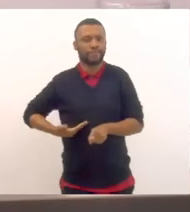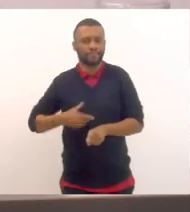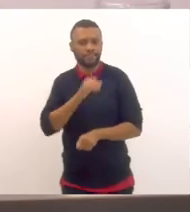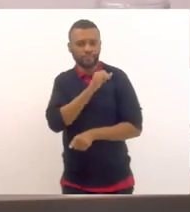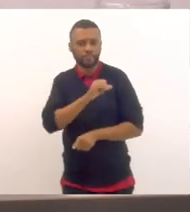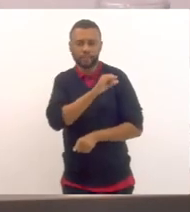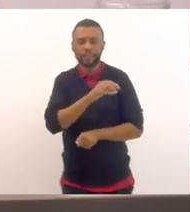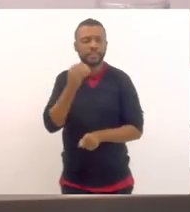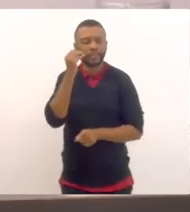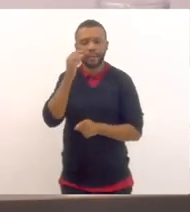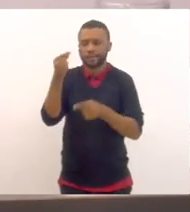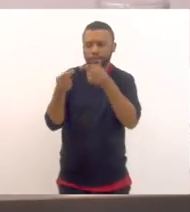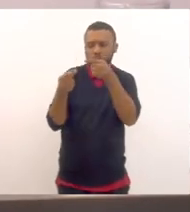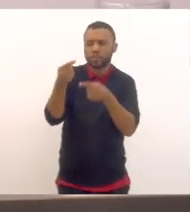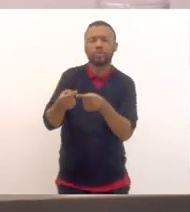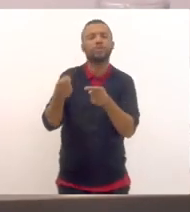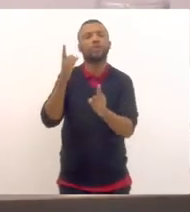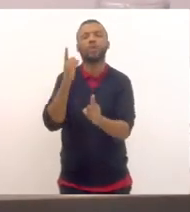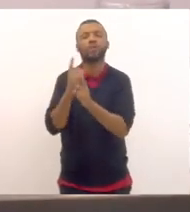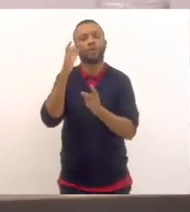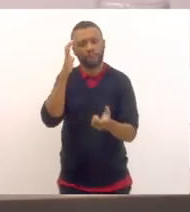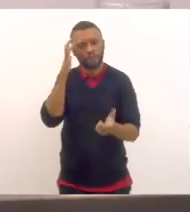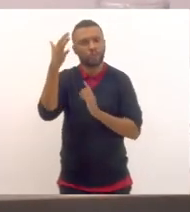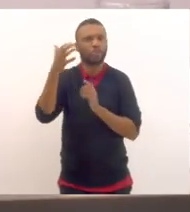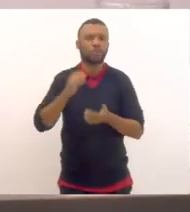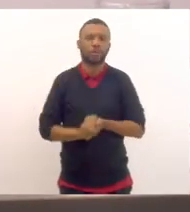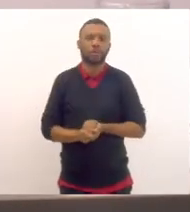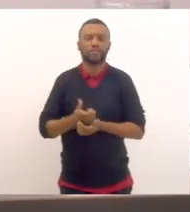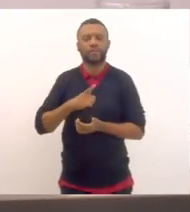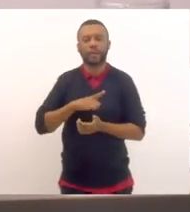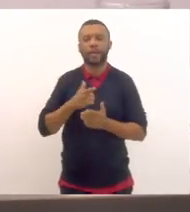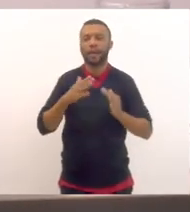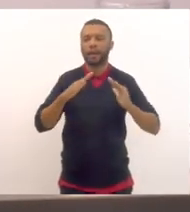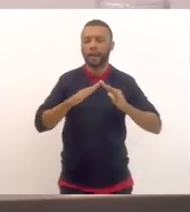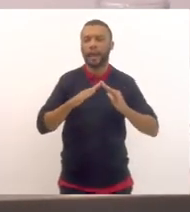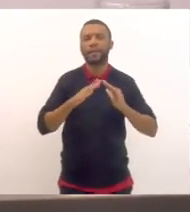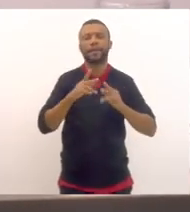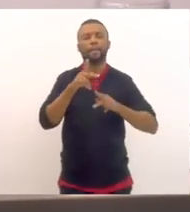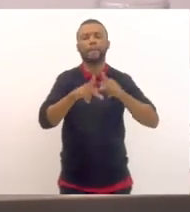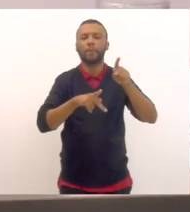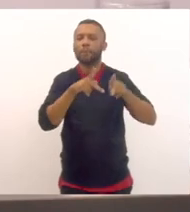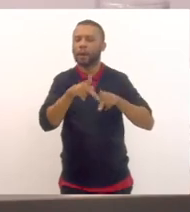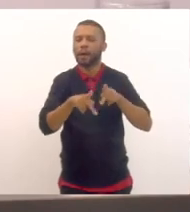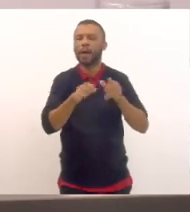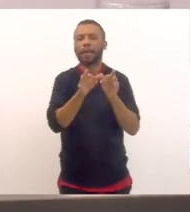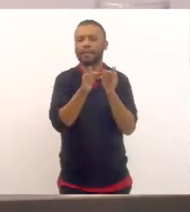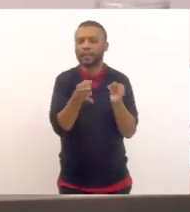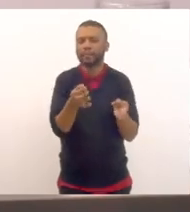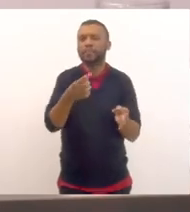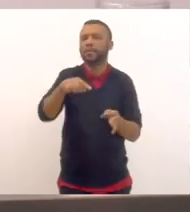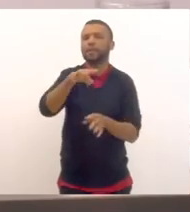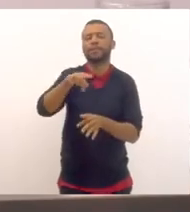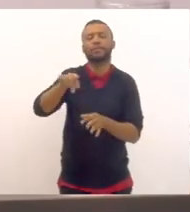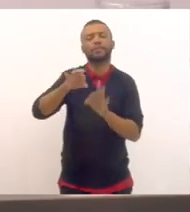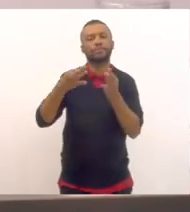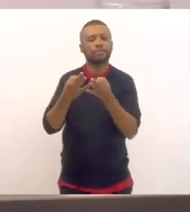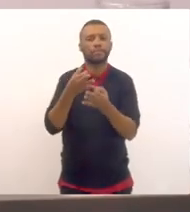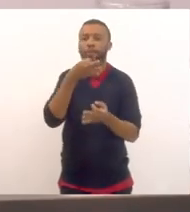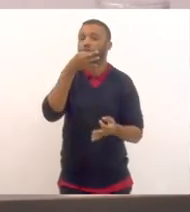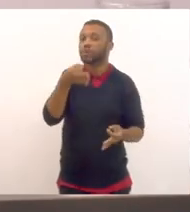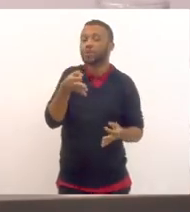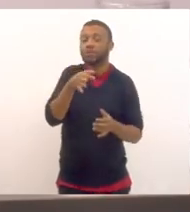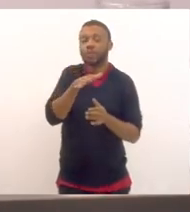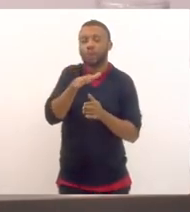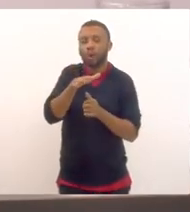de encontrar uma saída do Dr de ter habitação Popular para essas pessoas de fazer isso cadastramentos posso dizer a questão do Drone